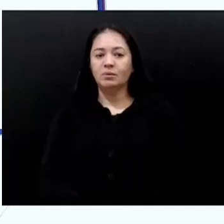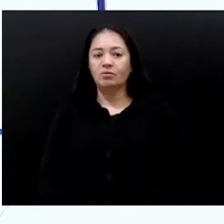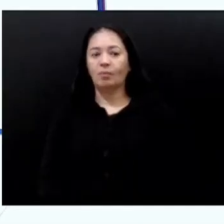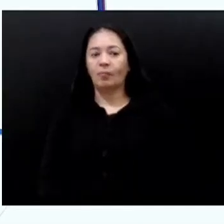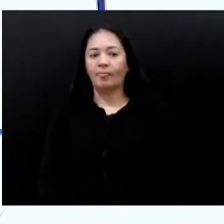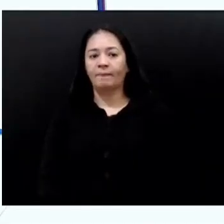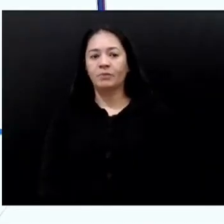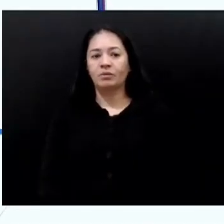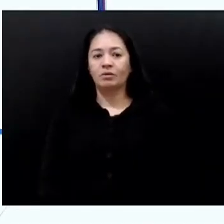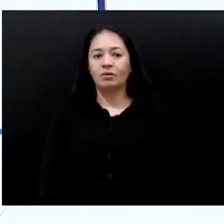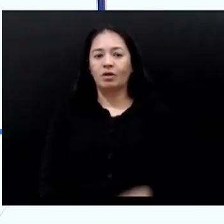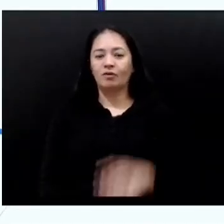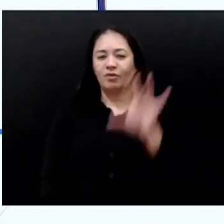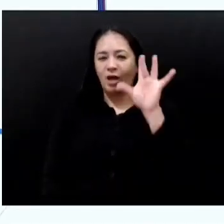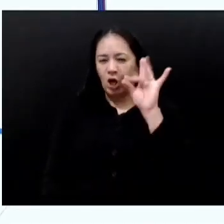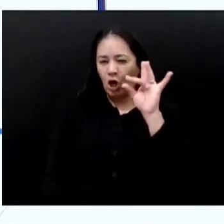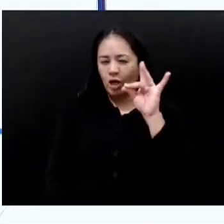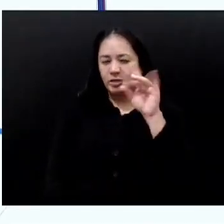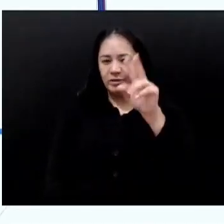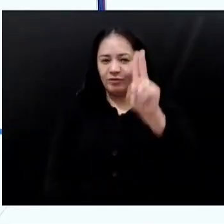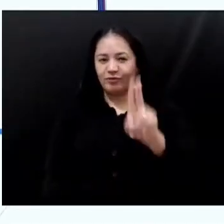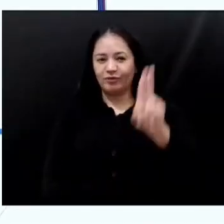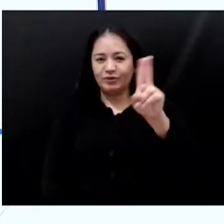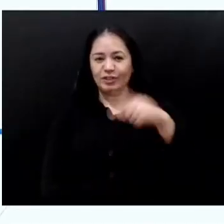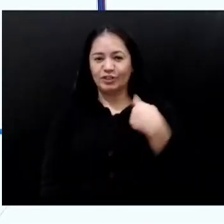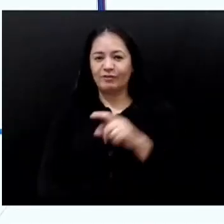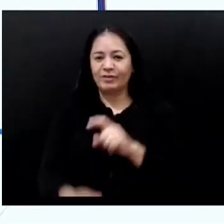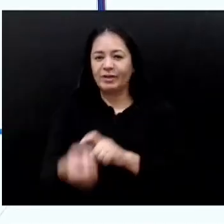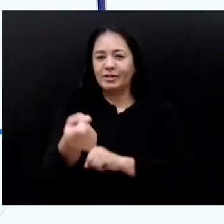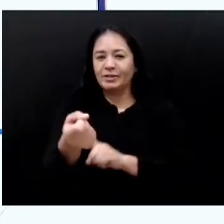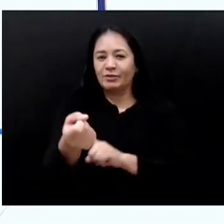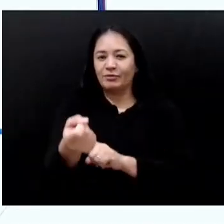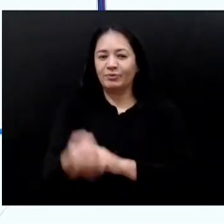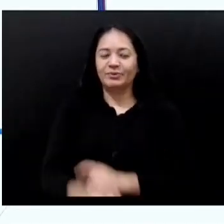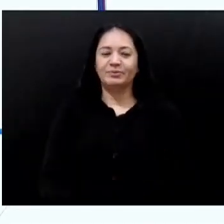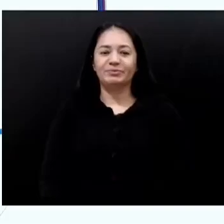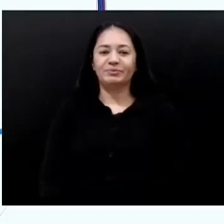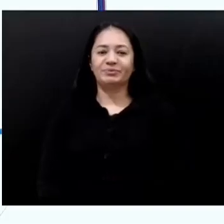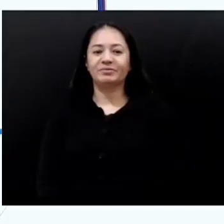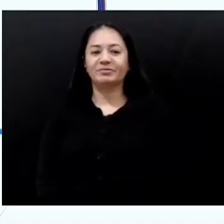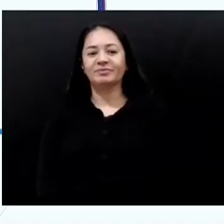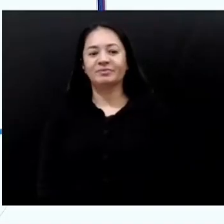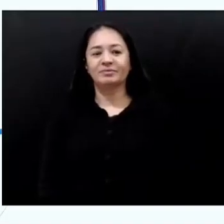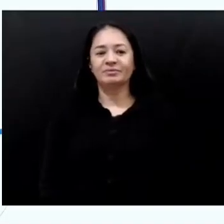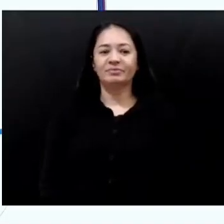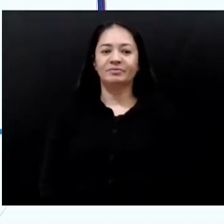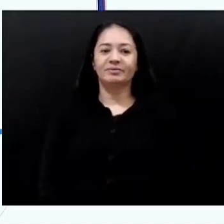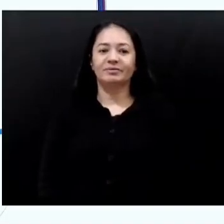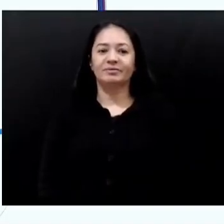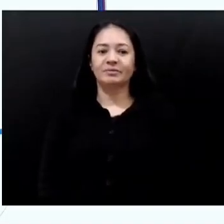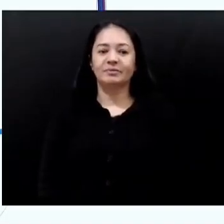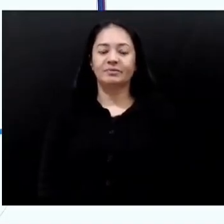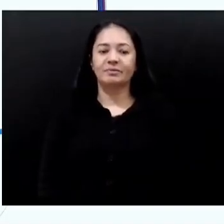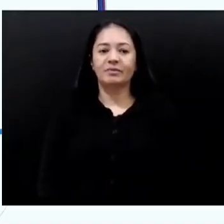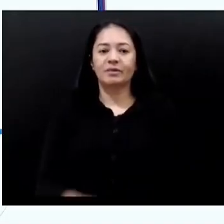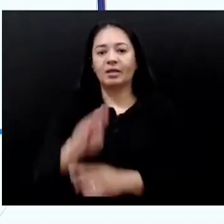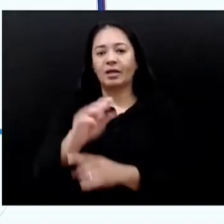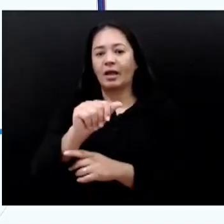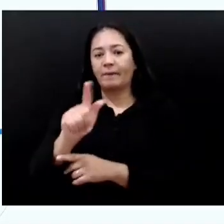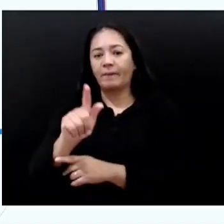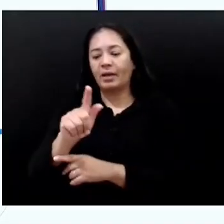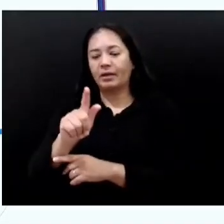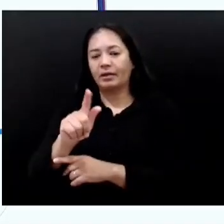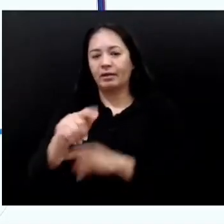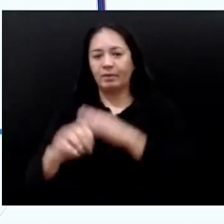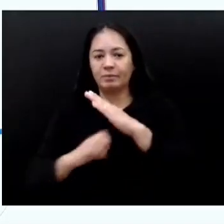afinal, né, a gente fica nervoso, precisa dar uma olhadinha, né? Bom, a Beg Destilaria ela nasceu em 2015, a gente vai fazer